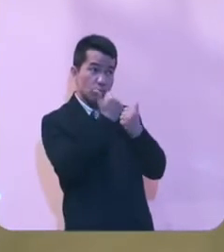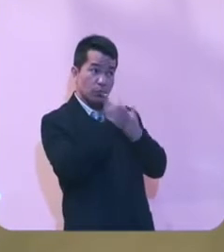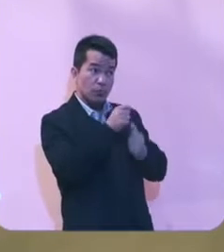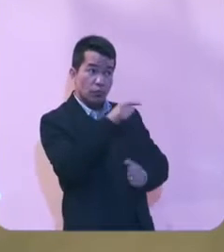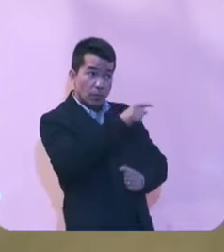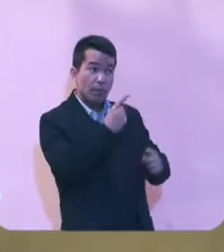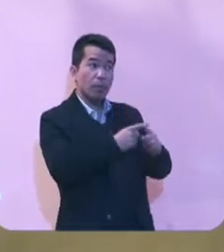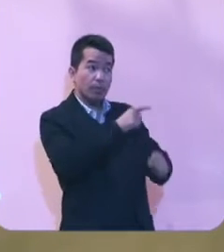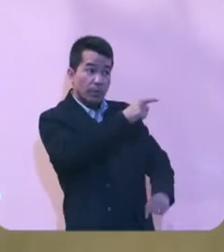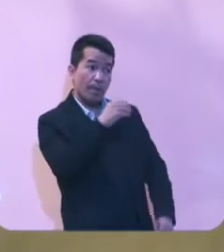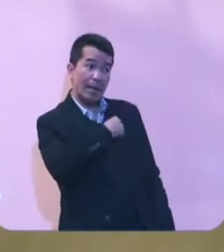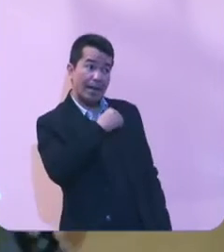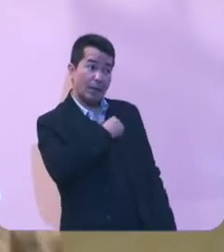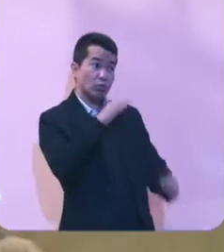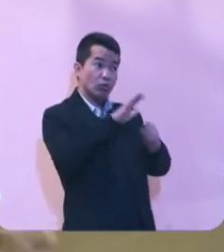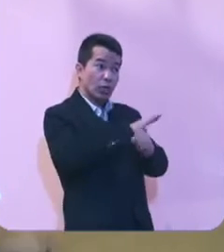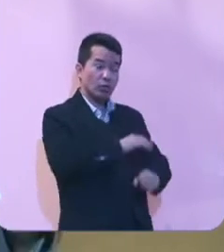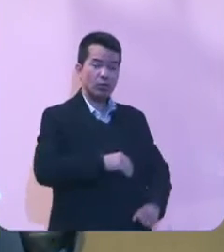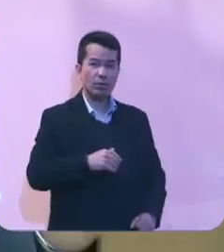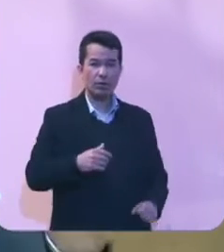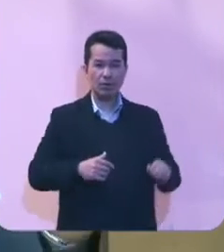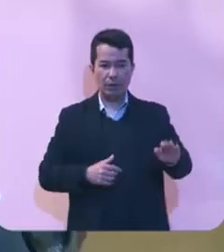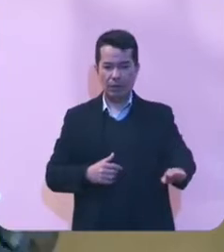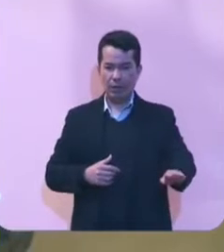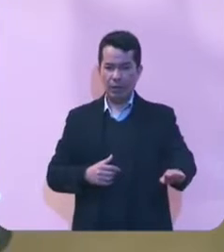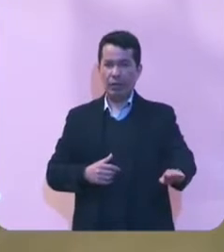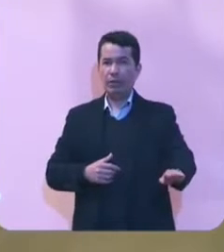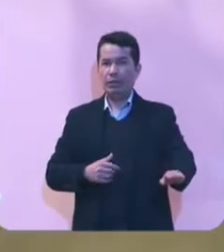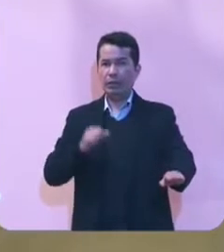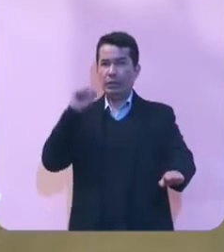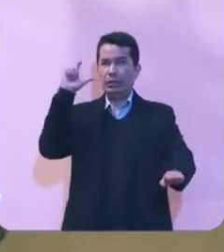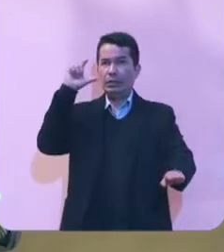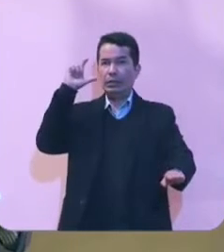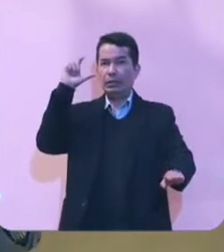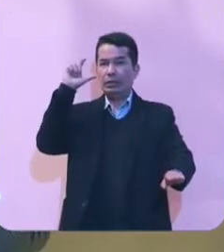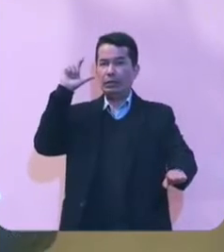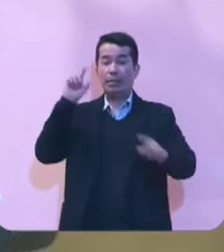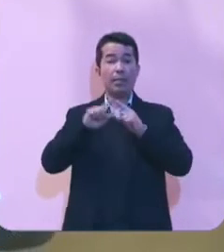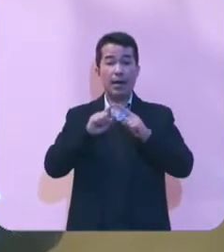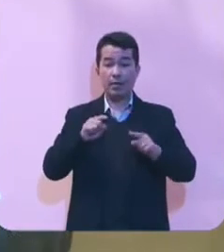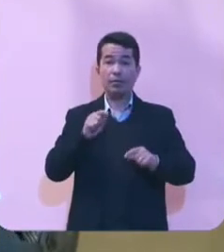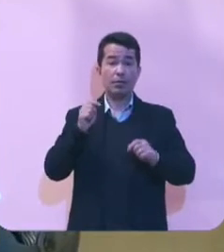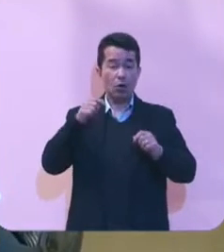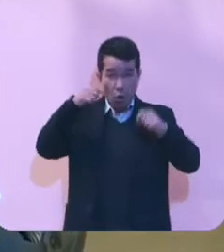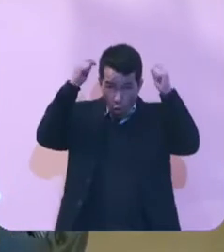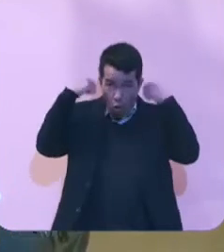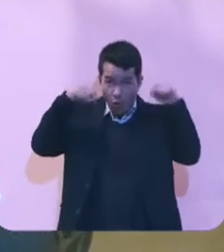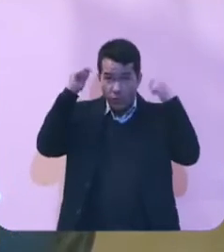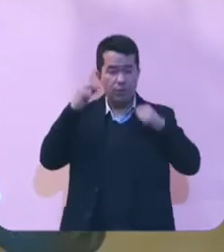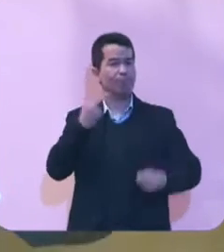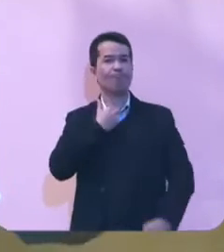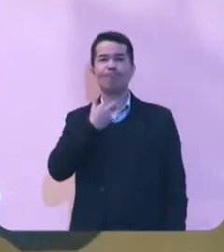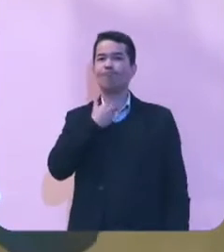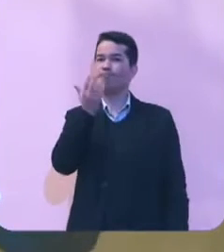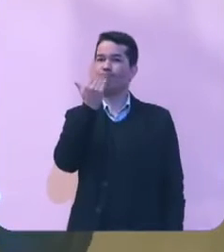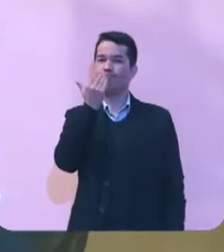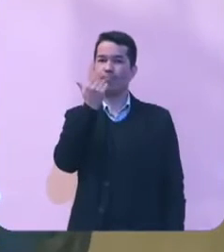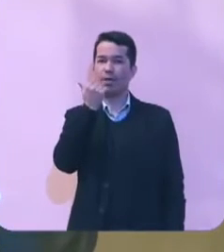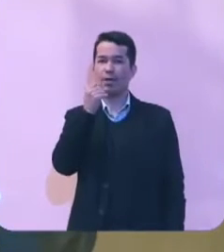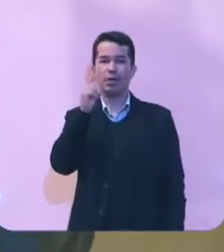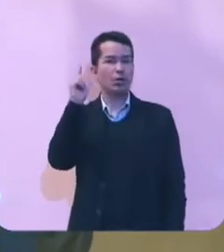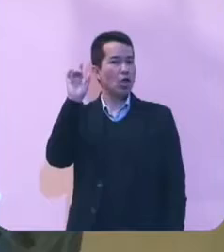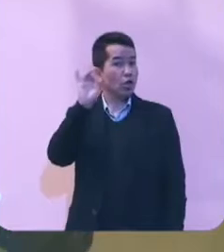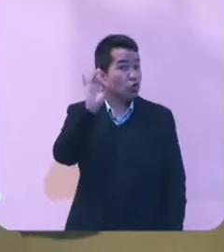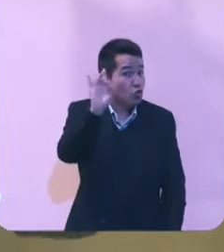seus pecados. E então aquele animal não podia ser comido, não podia ser usado, porque ele representava